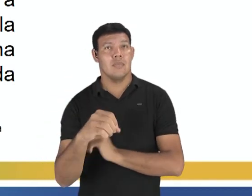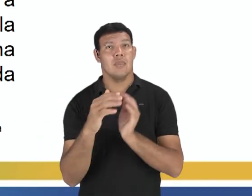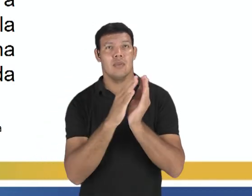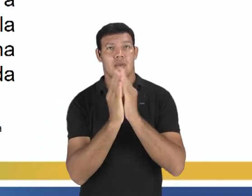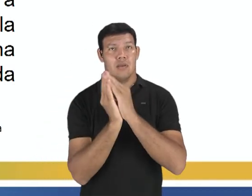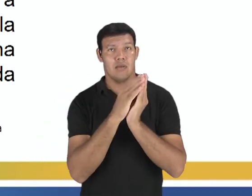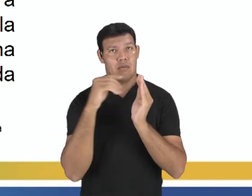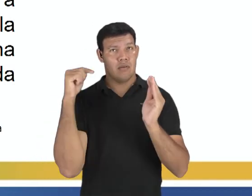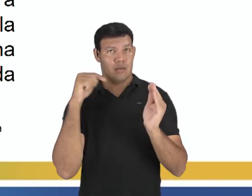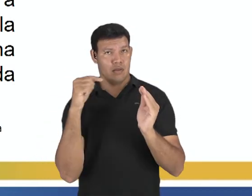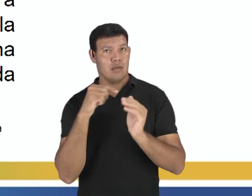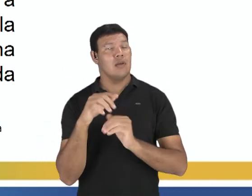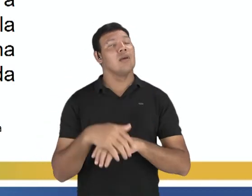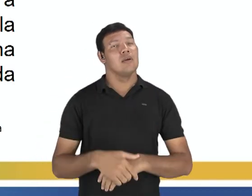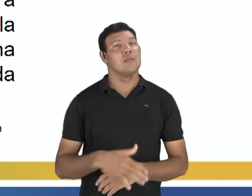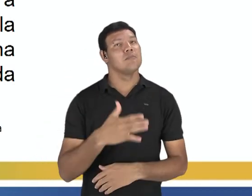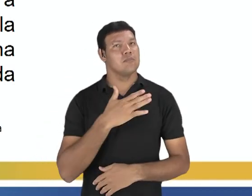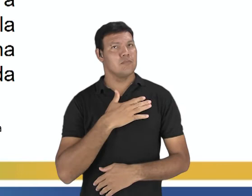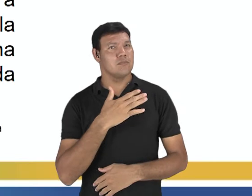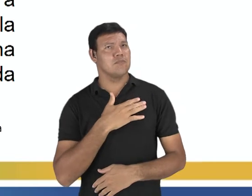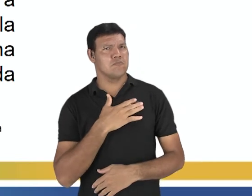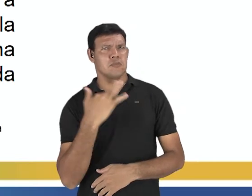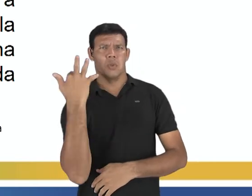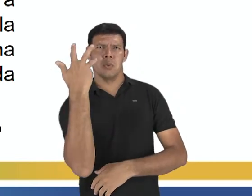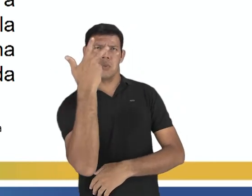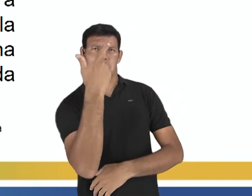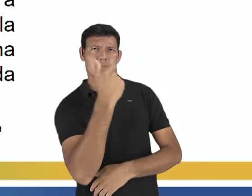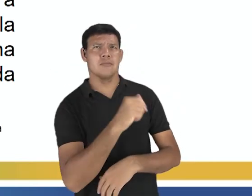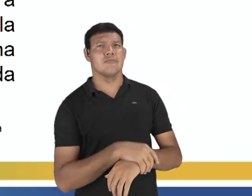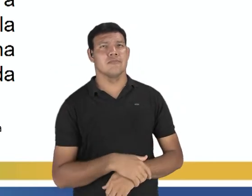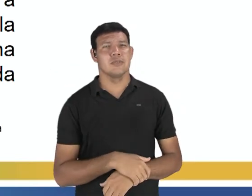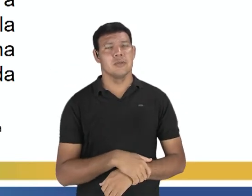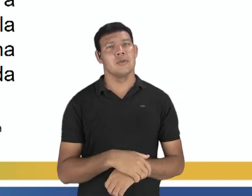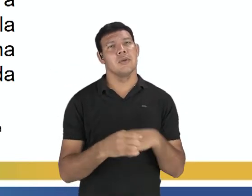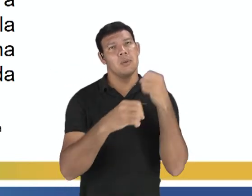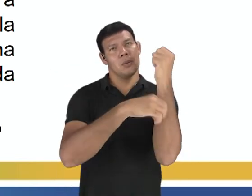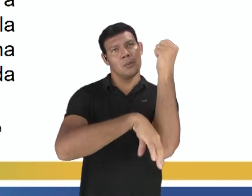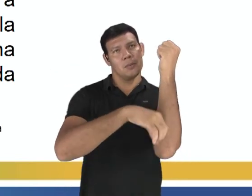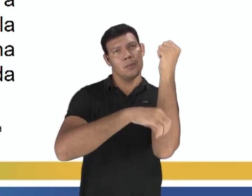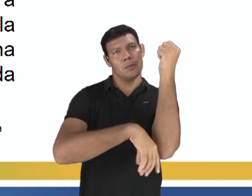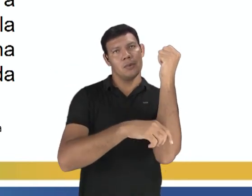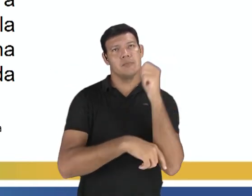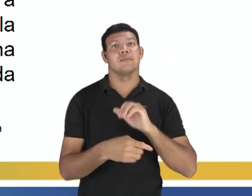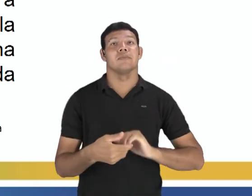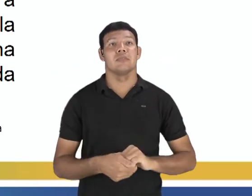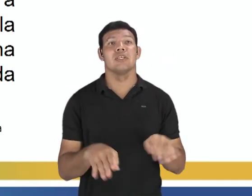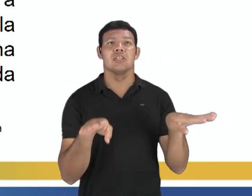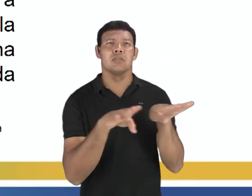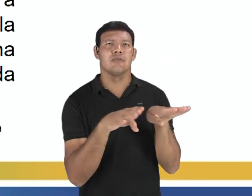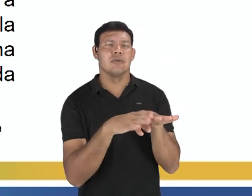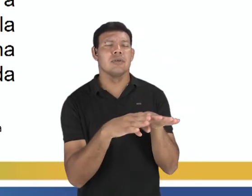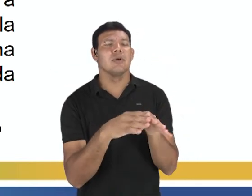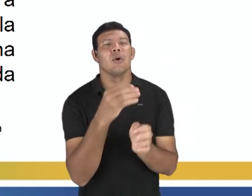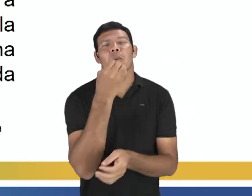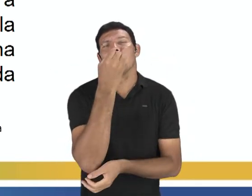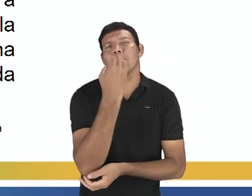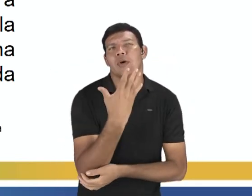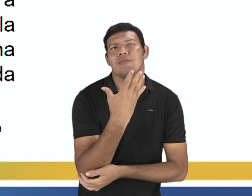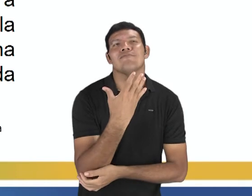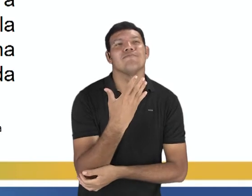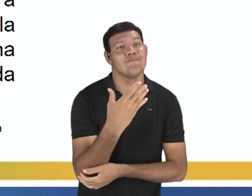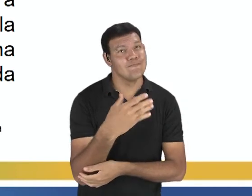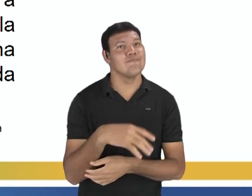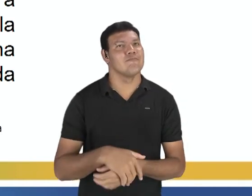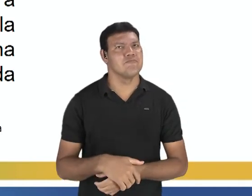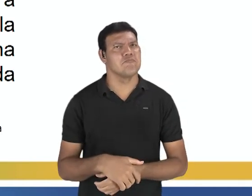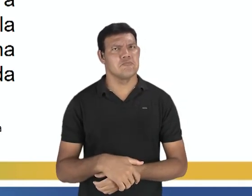Guilhermina. Ela é uma boneca muito bonita, que faz xixi e cocô. Ela é muito boazinha também,